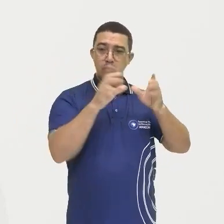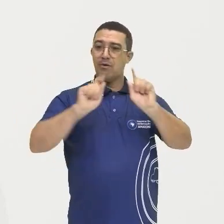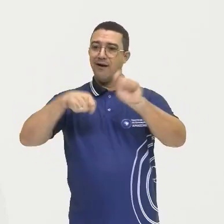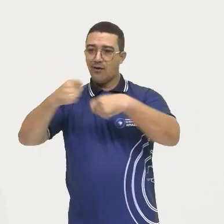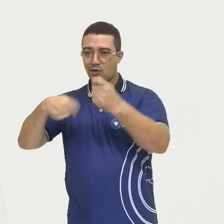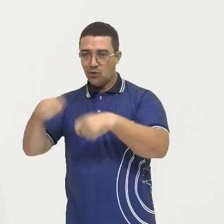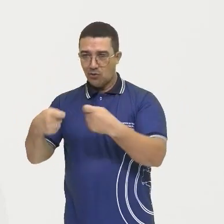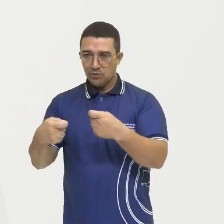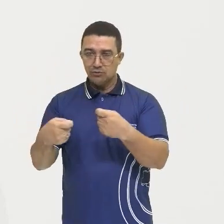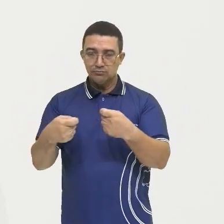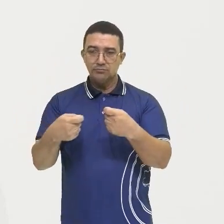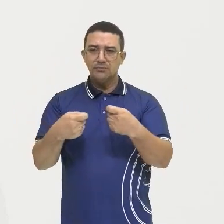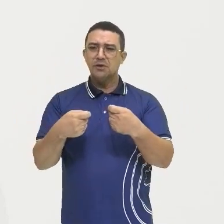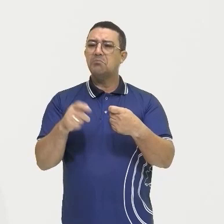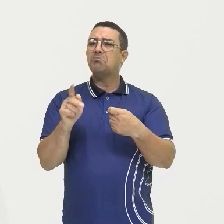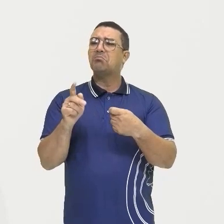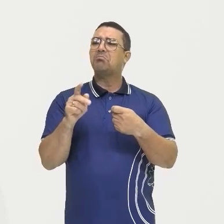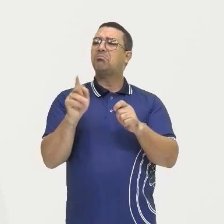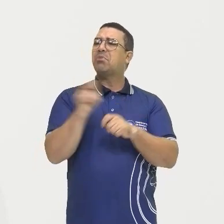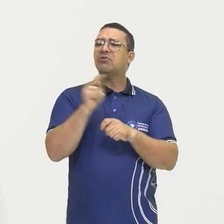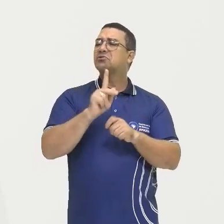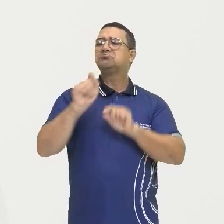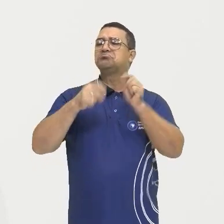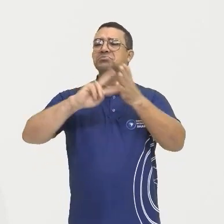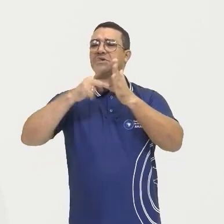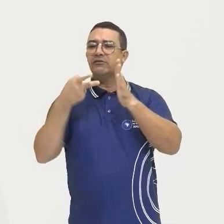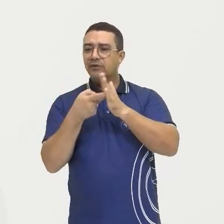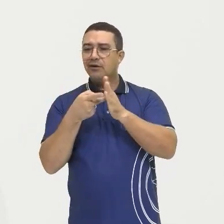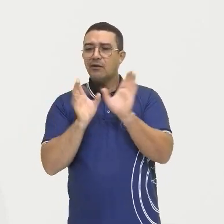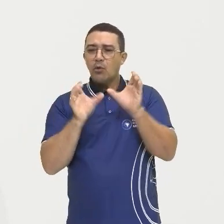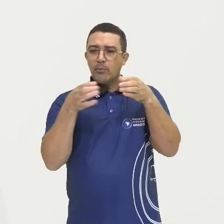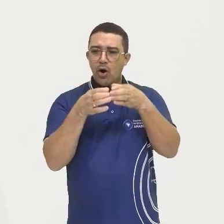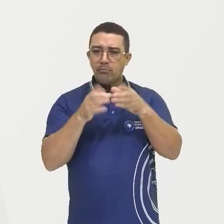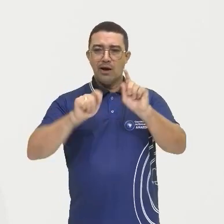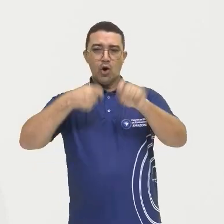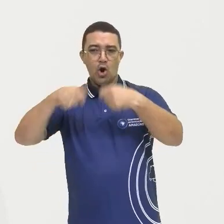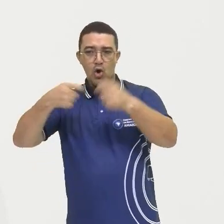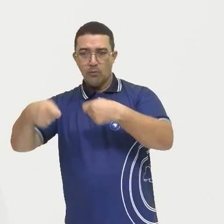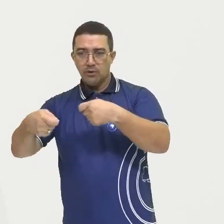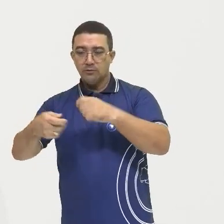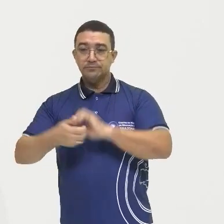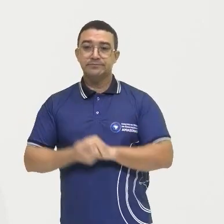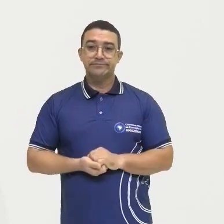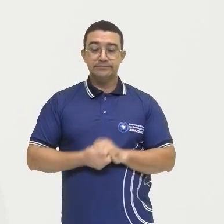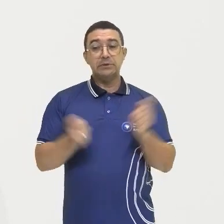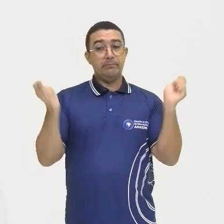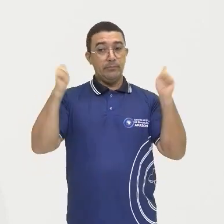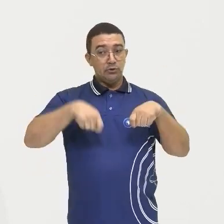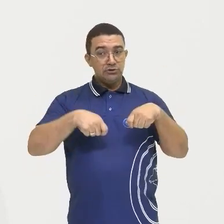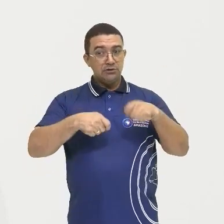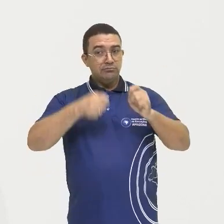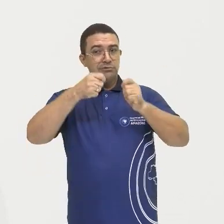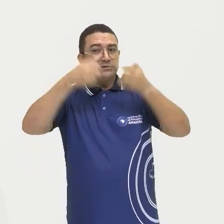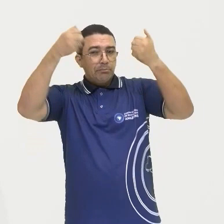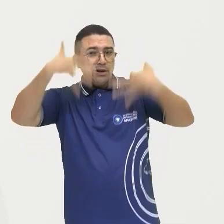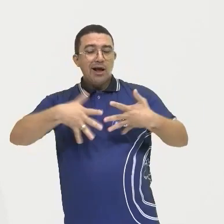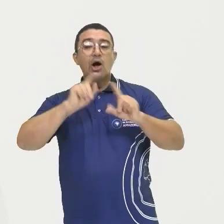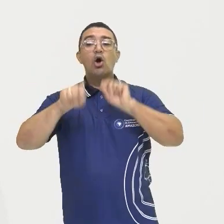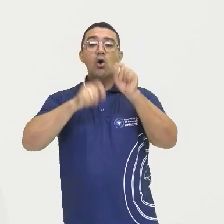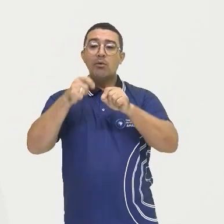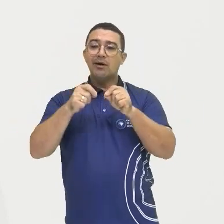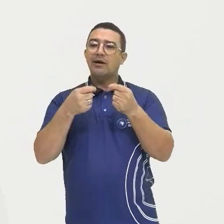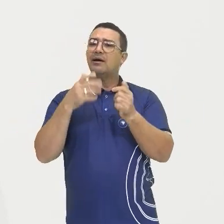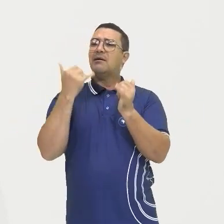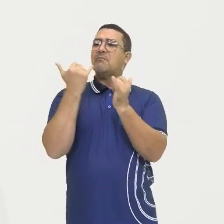econômicos, não foi isso? E, professor, o que são os blocos econômicos? A gente pode definir os blocos econômicos como